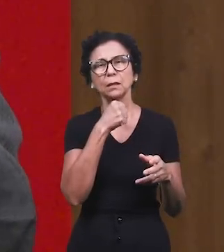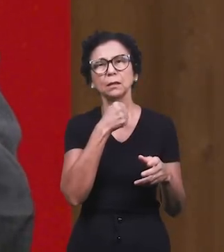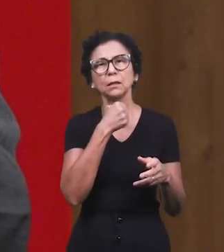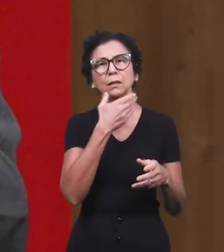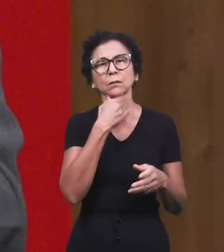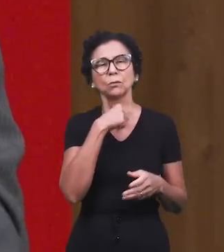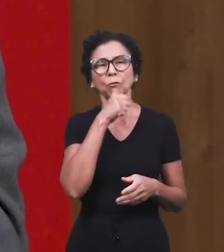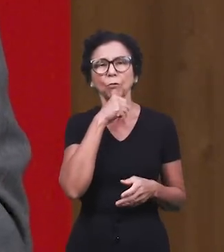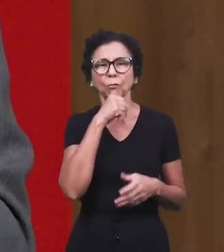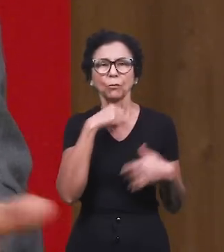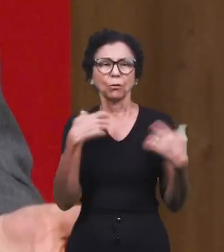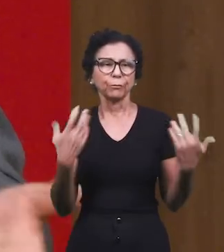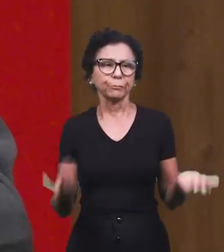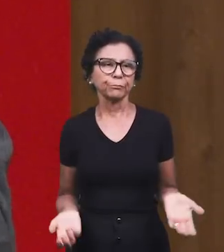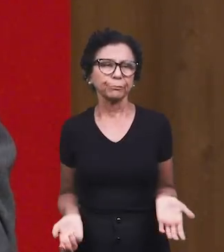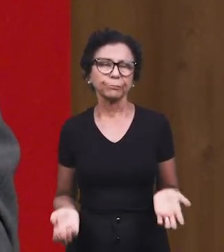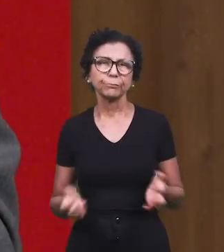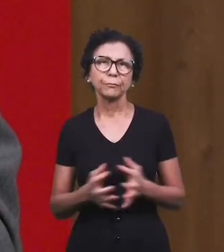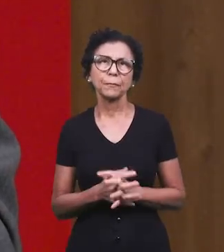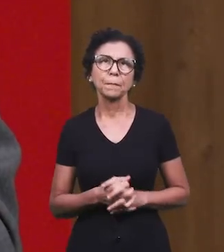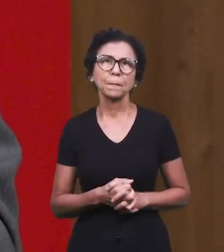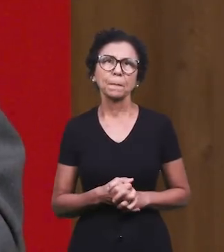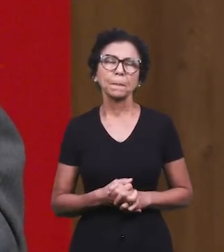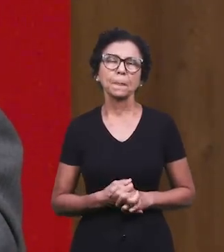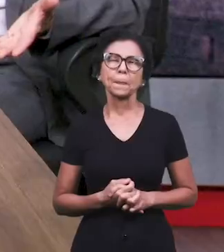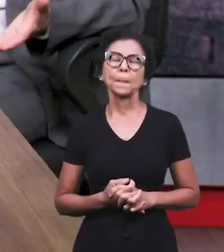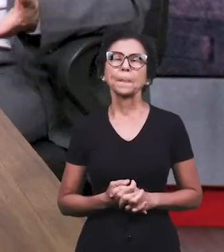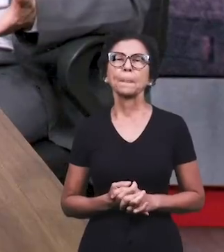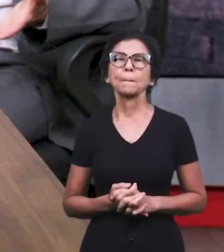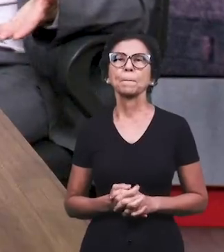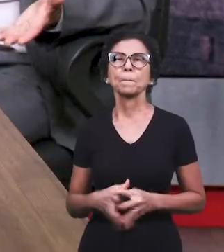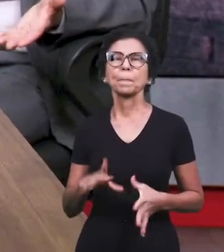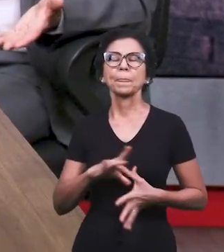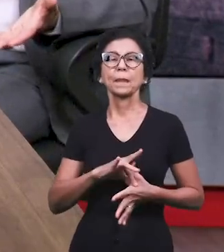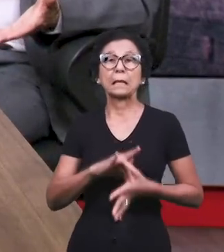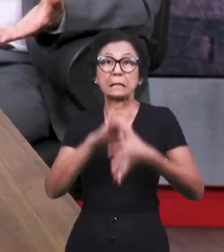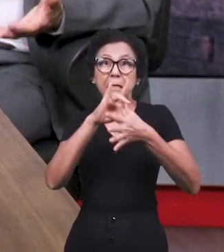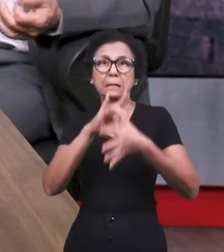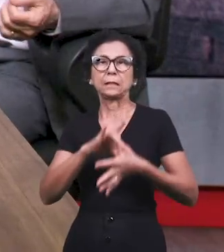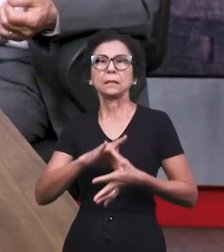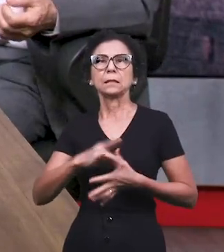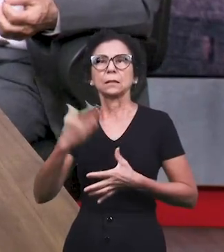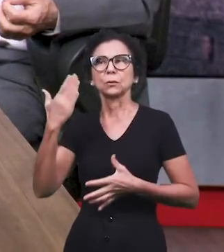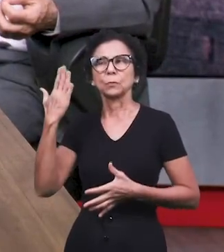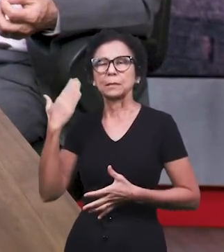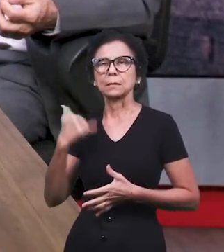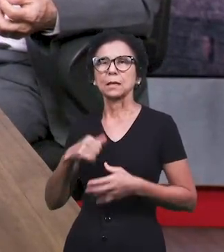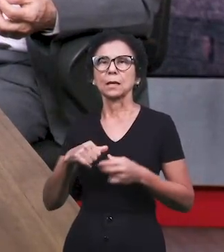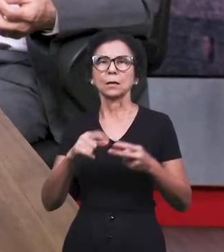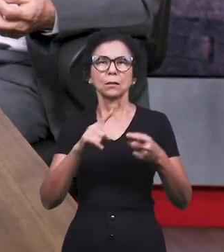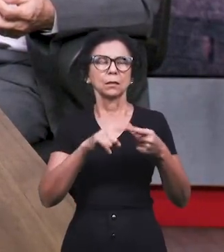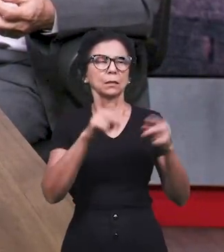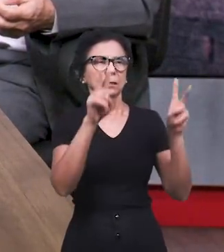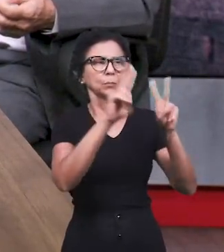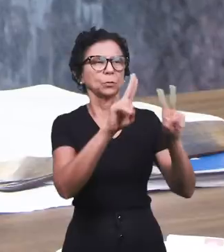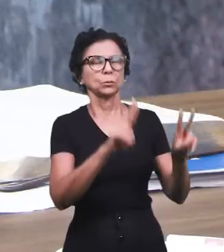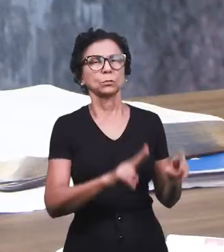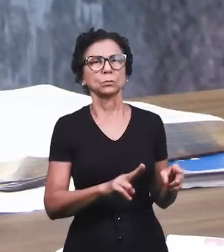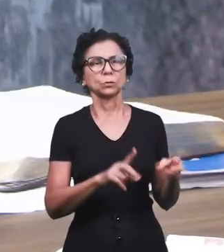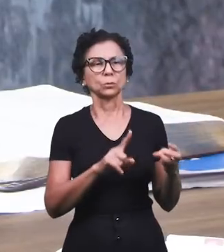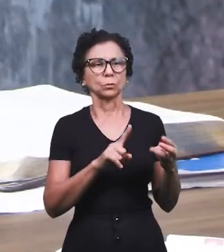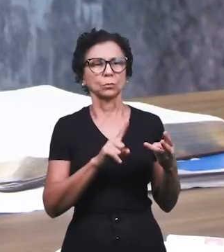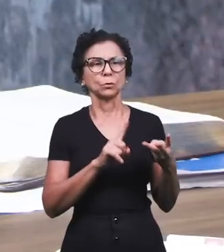de Belsazar. Não é? Esses grandes líderes da história, do passado, Nabucodonosor,